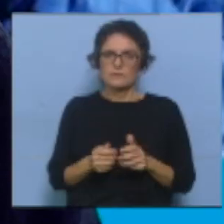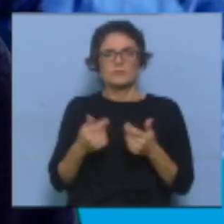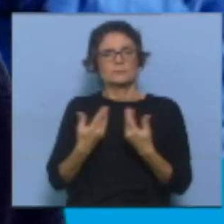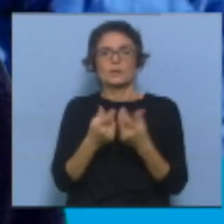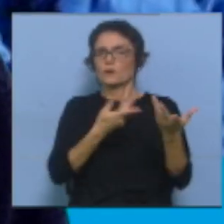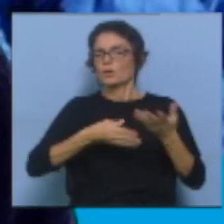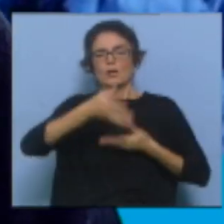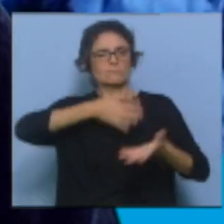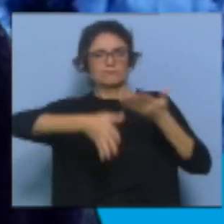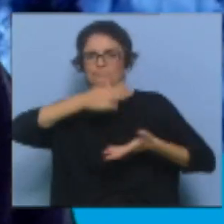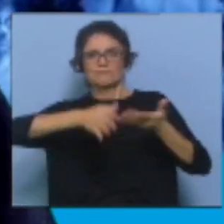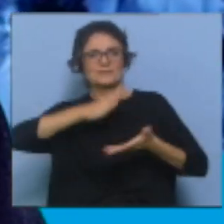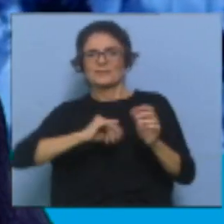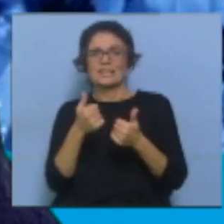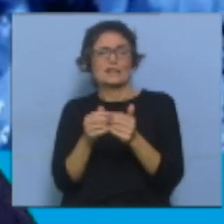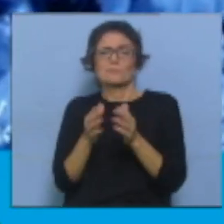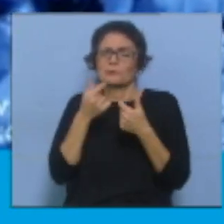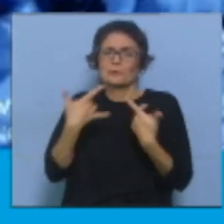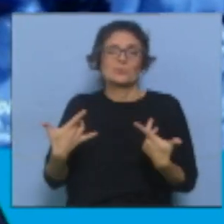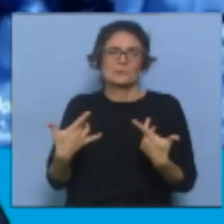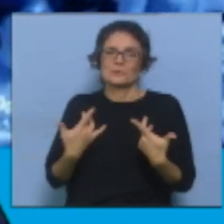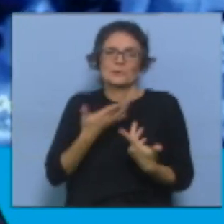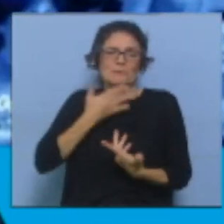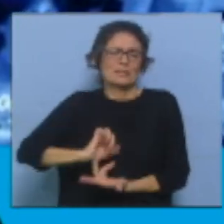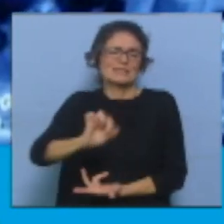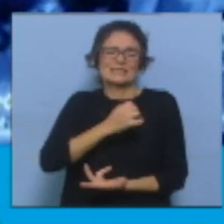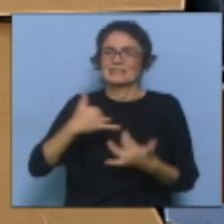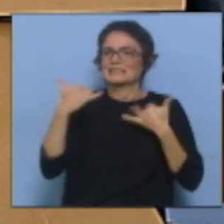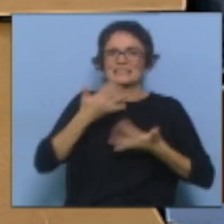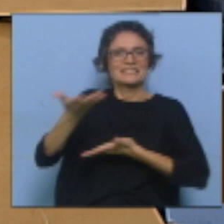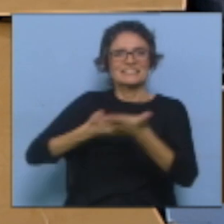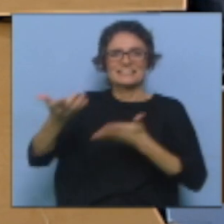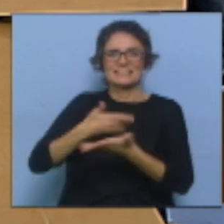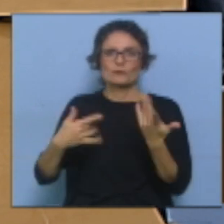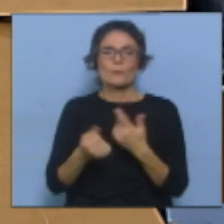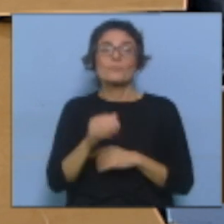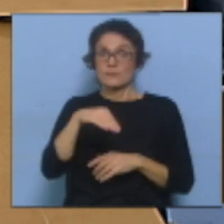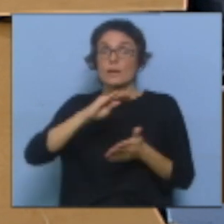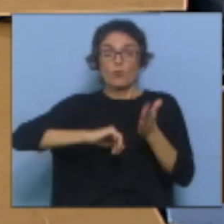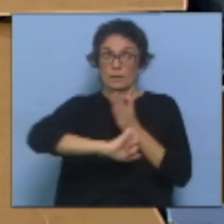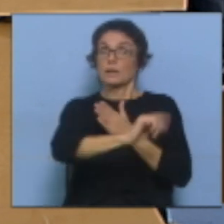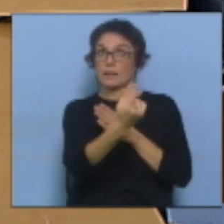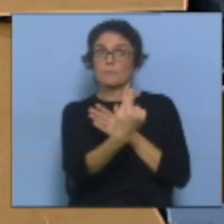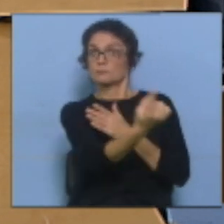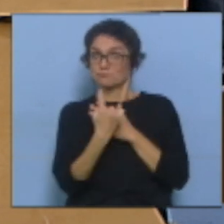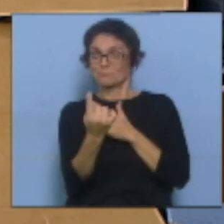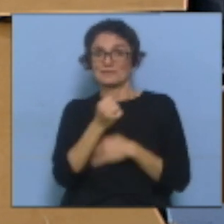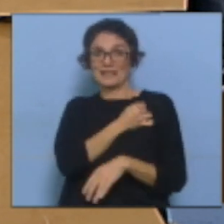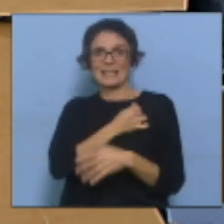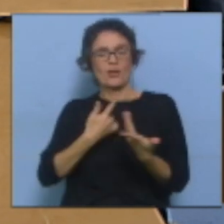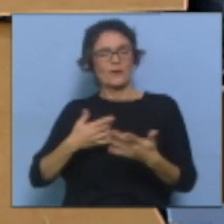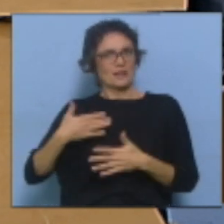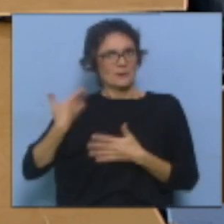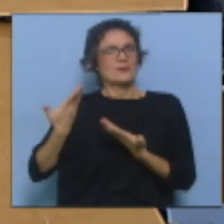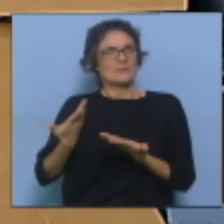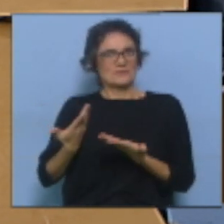tudo o que é a experiência de seminário, que é muito alegria. Os colegas deles passam muito lá por casa, portanto há muito... Nós temos o privilégio,